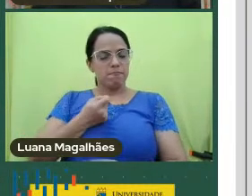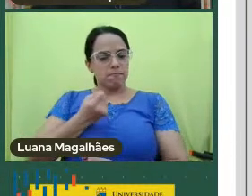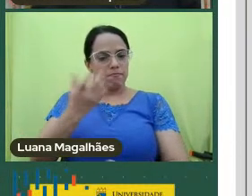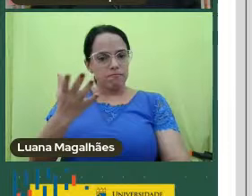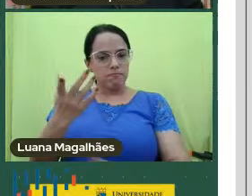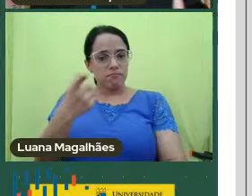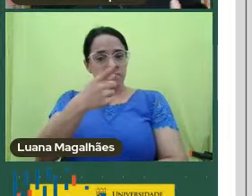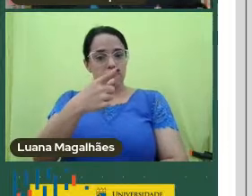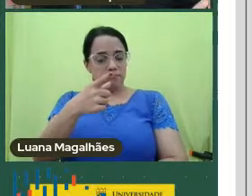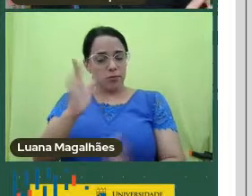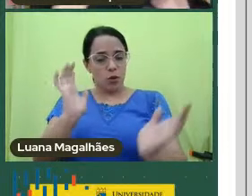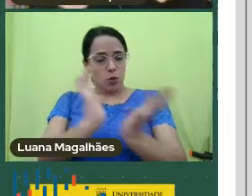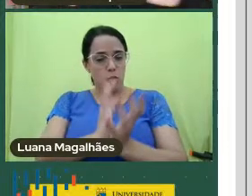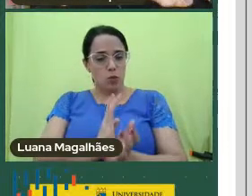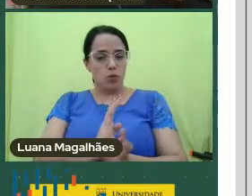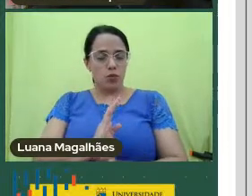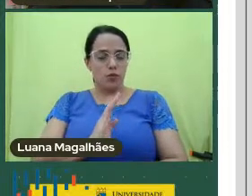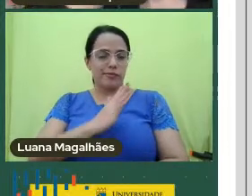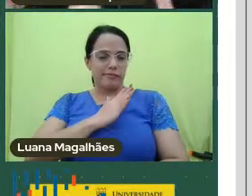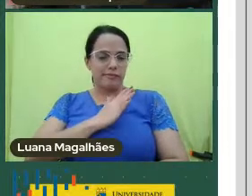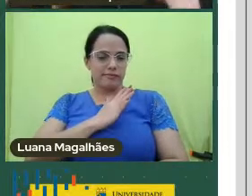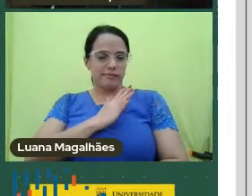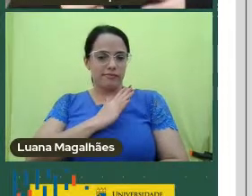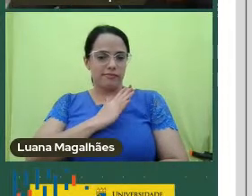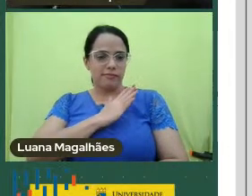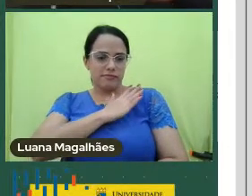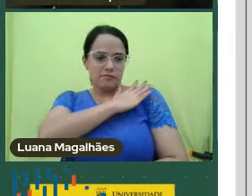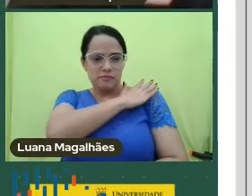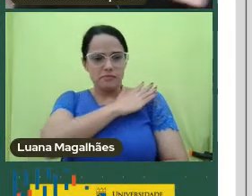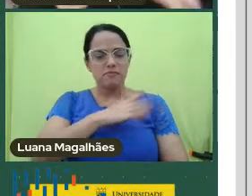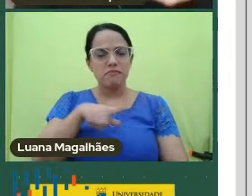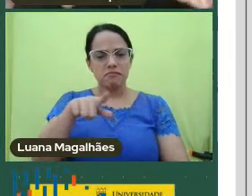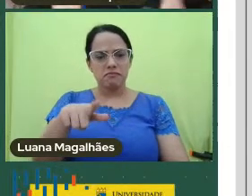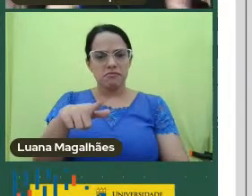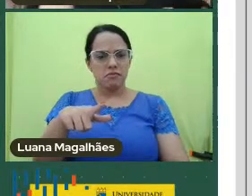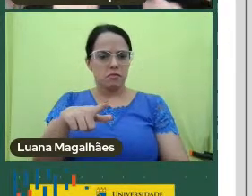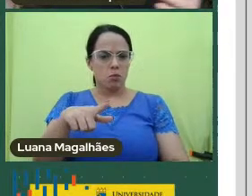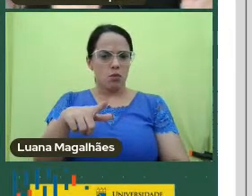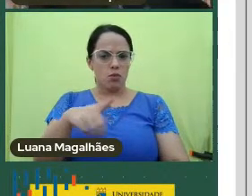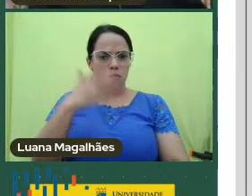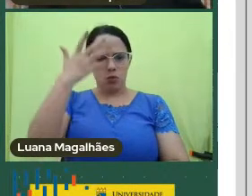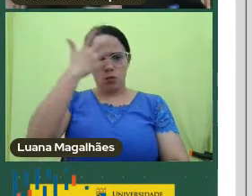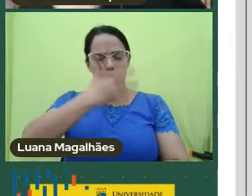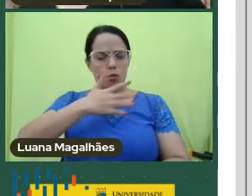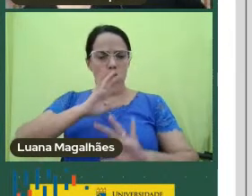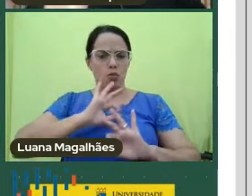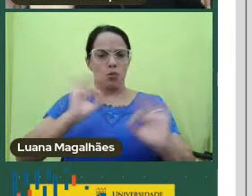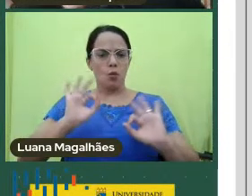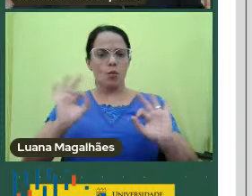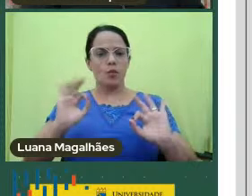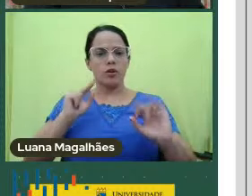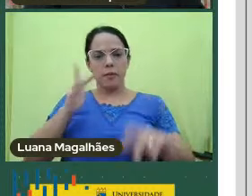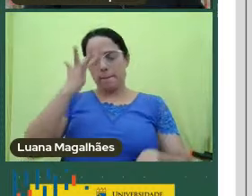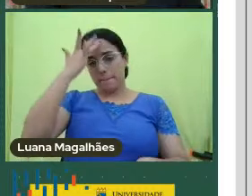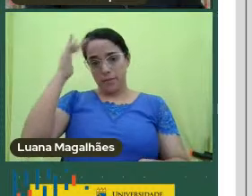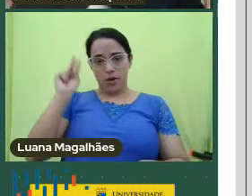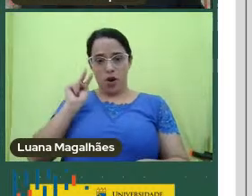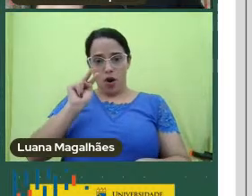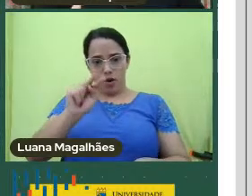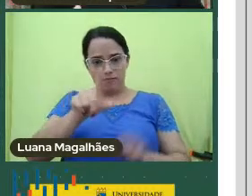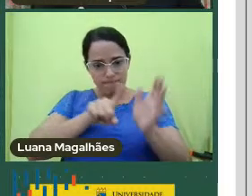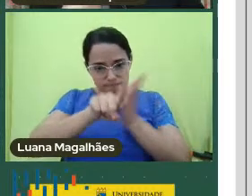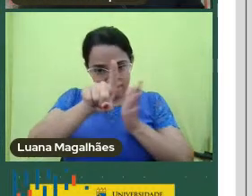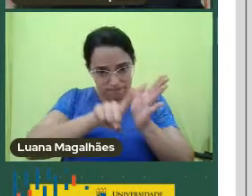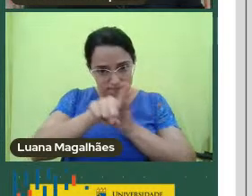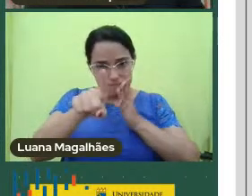militares. É uma foto que ela está limpa ali, sem máscara, sem nada, né? Ela está olhando, e os militares que estão interrogando